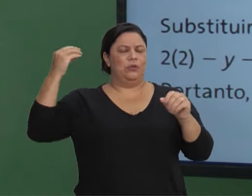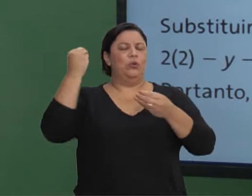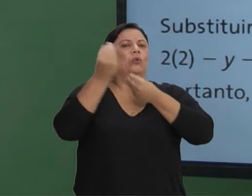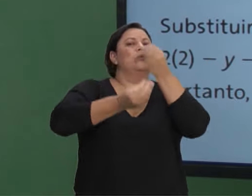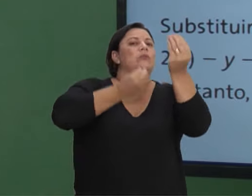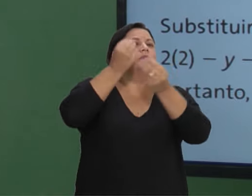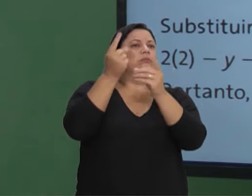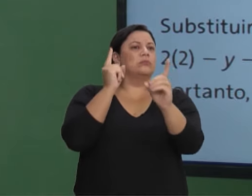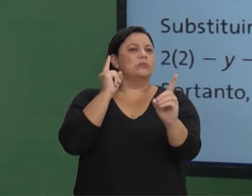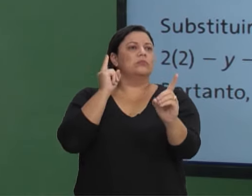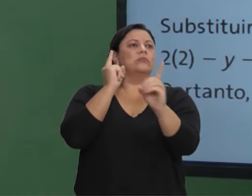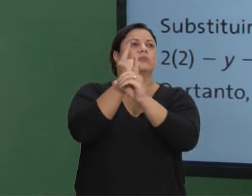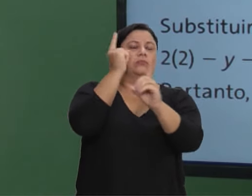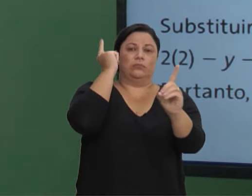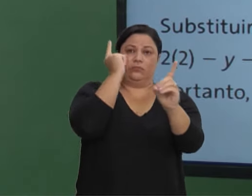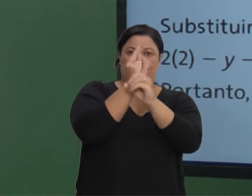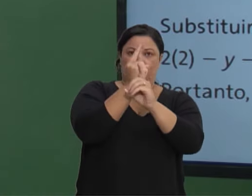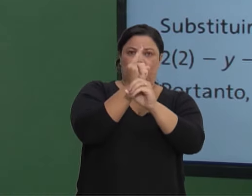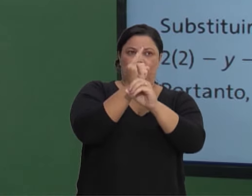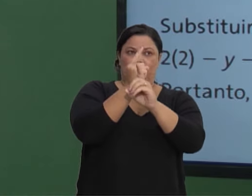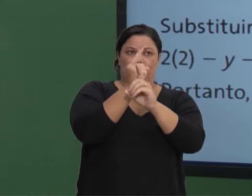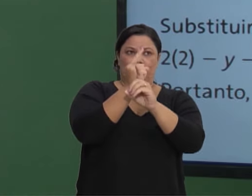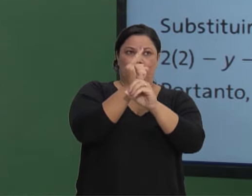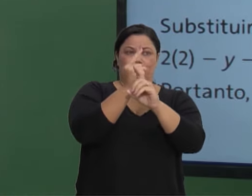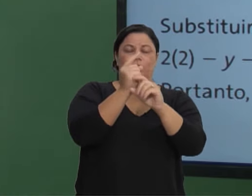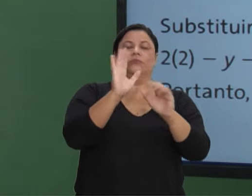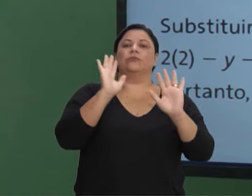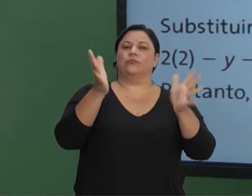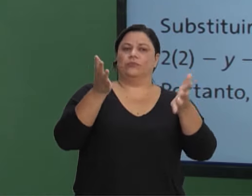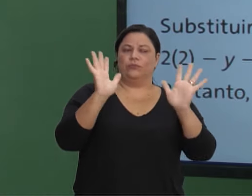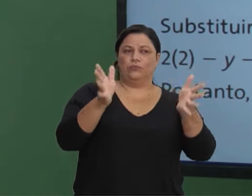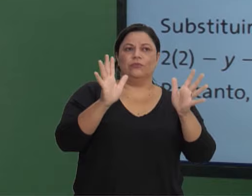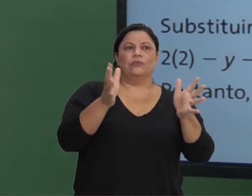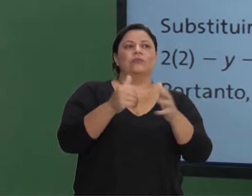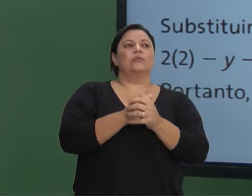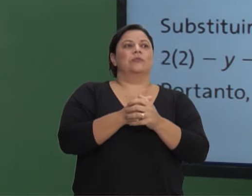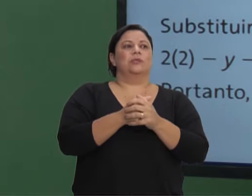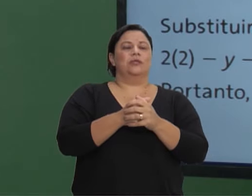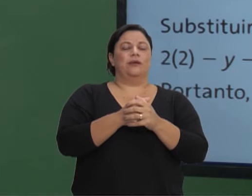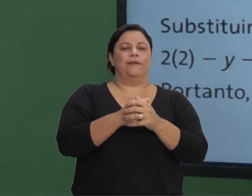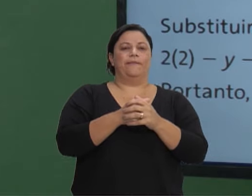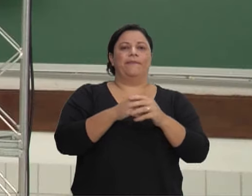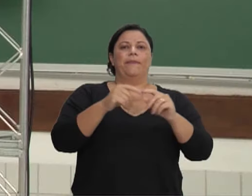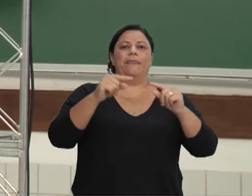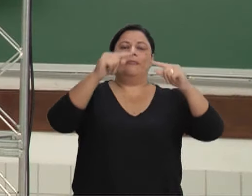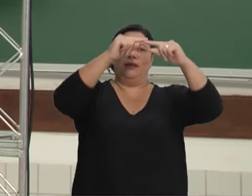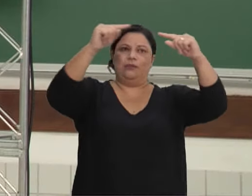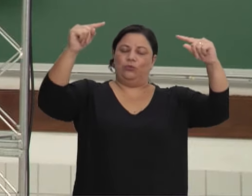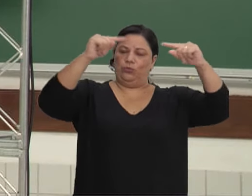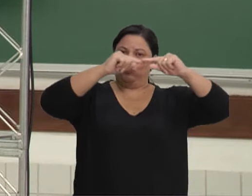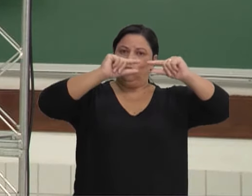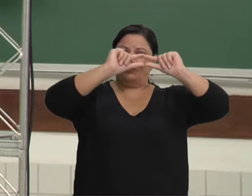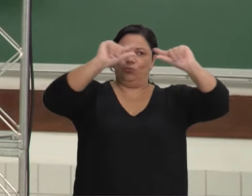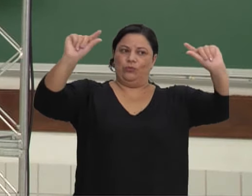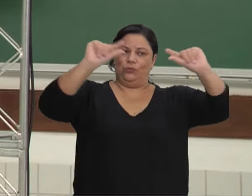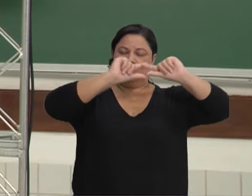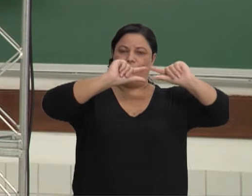entre duas retas, né? A gente aprendeu da perpendicular ou concorrentes,